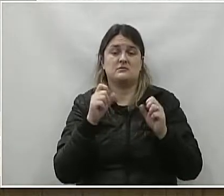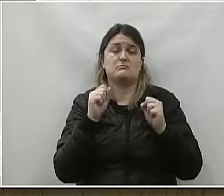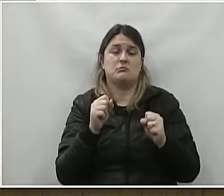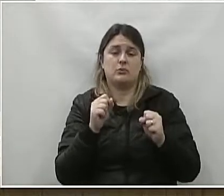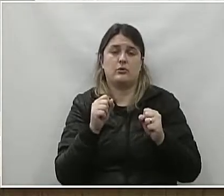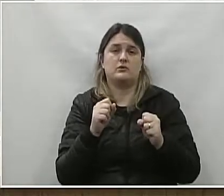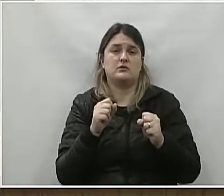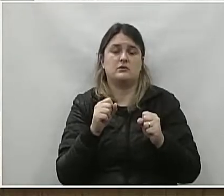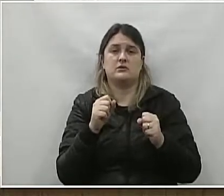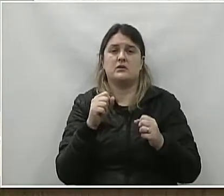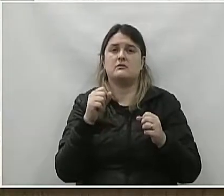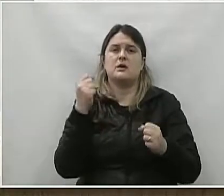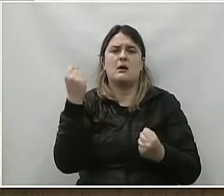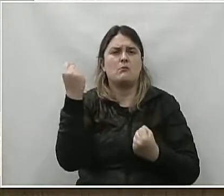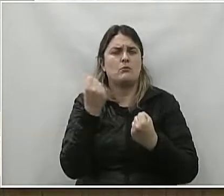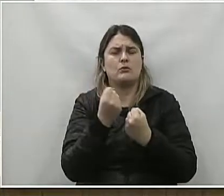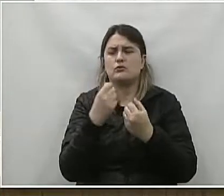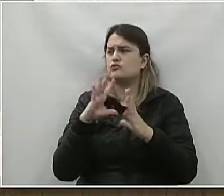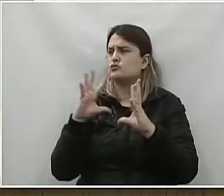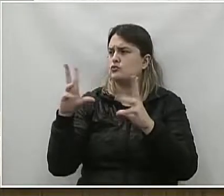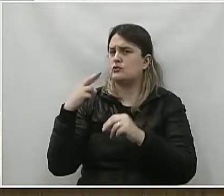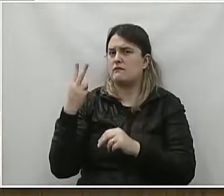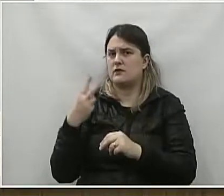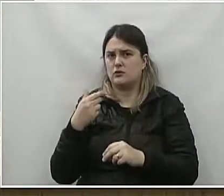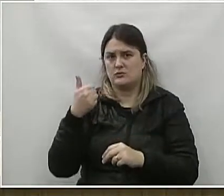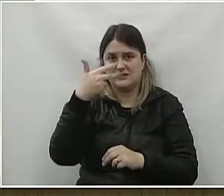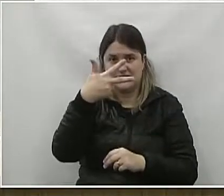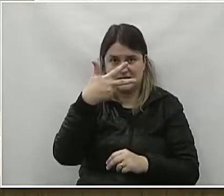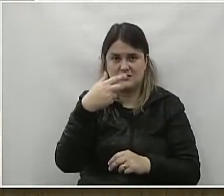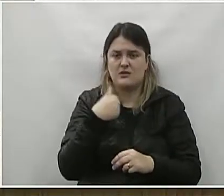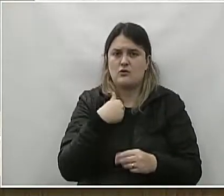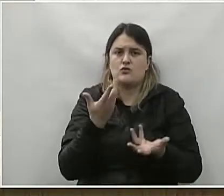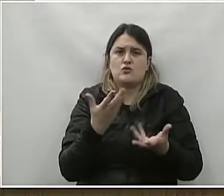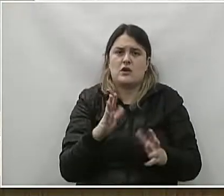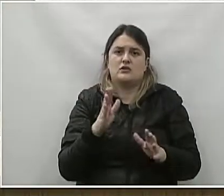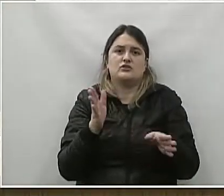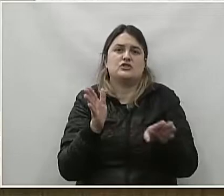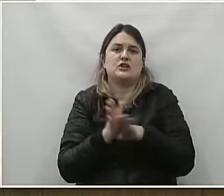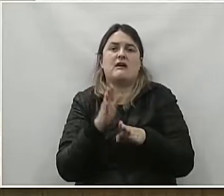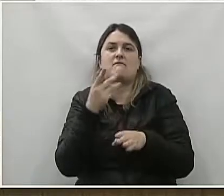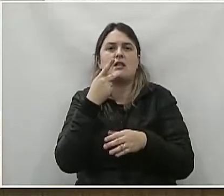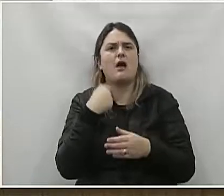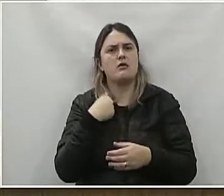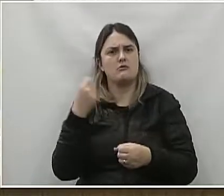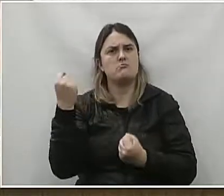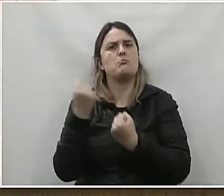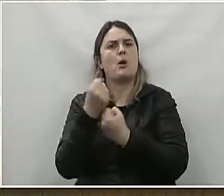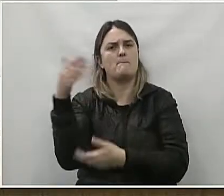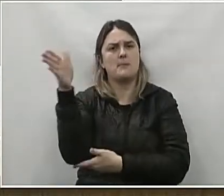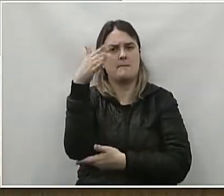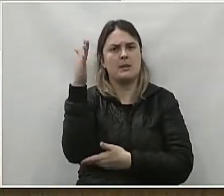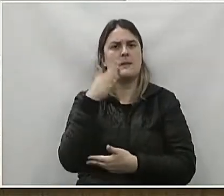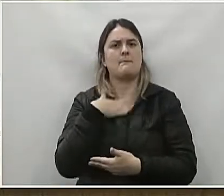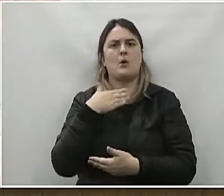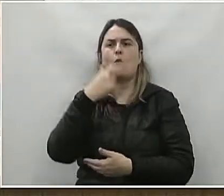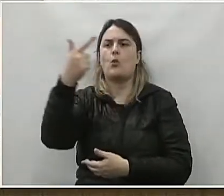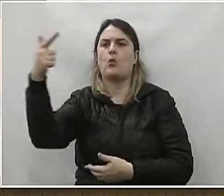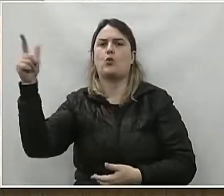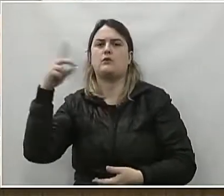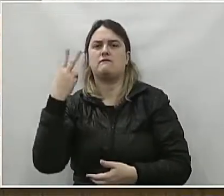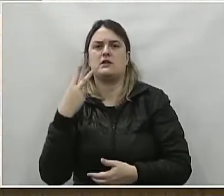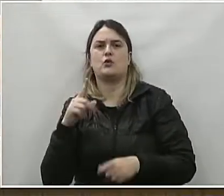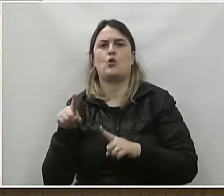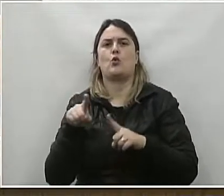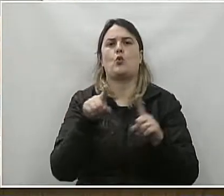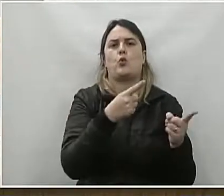contar com todos os vereadores, porque eu não quero chegar a levantar uma bandeira e dizer que os demais